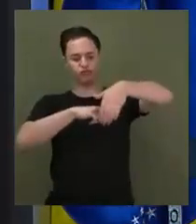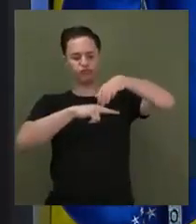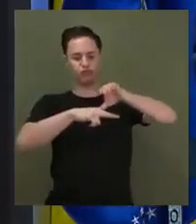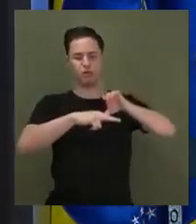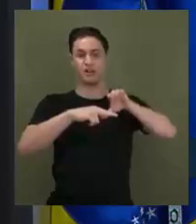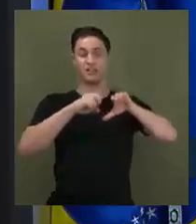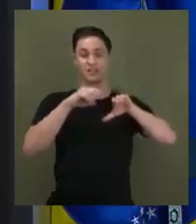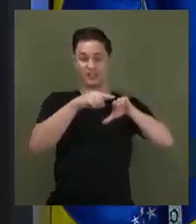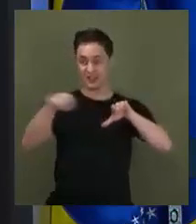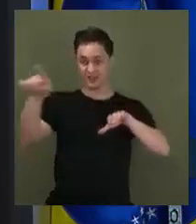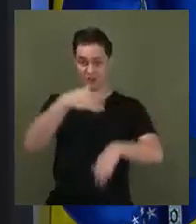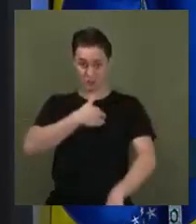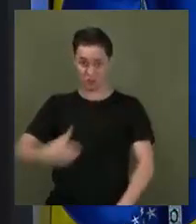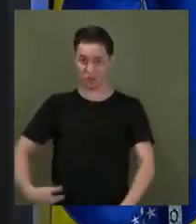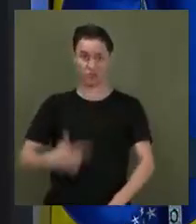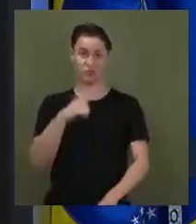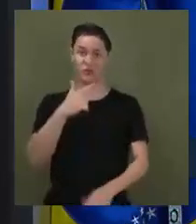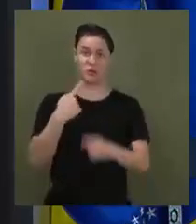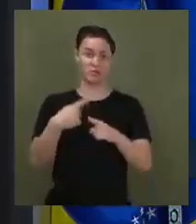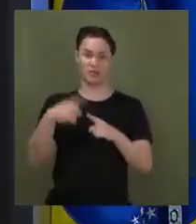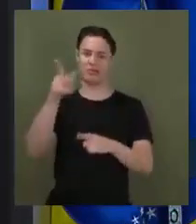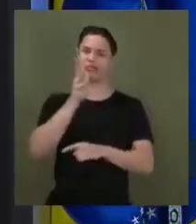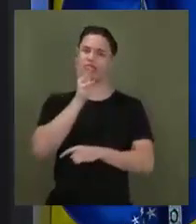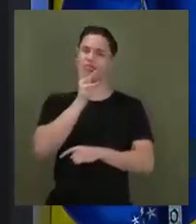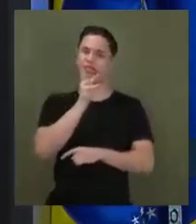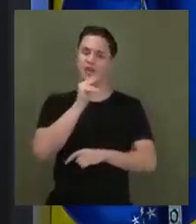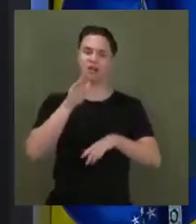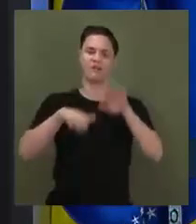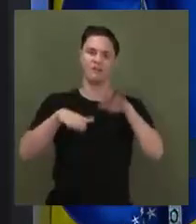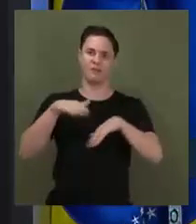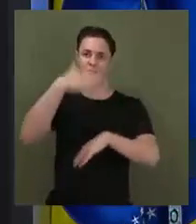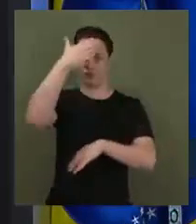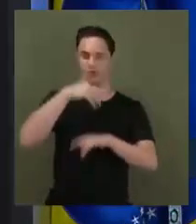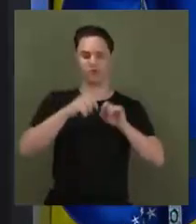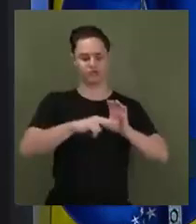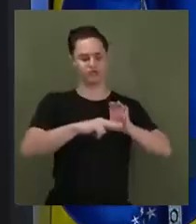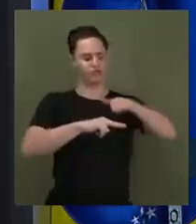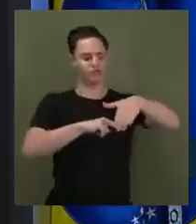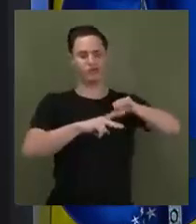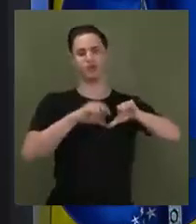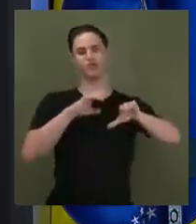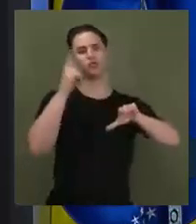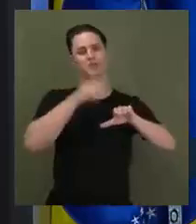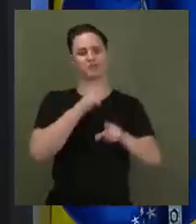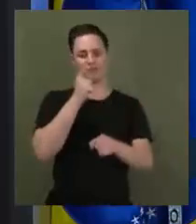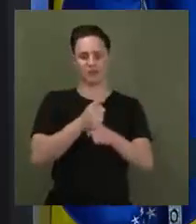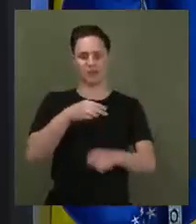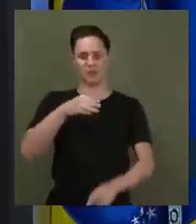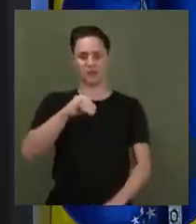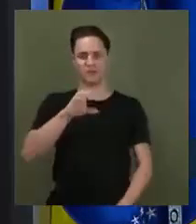no público não tem como fazer isso, e algumas vezes só é provado com essa ressonância a